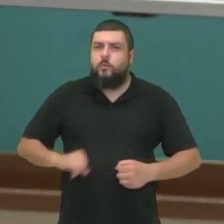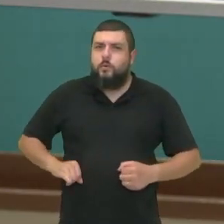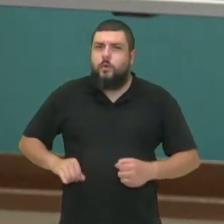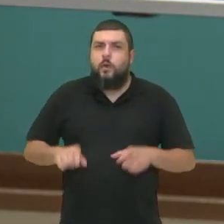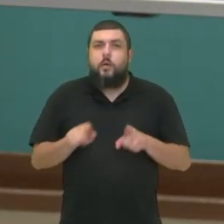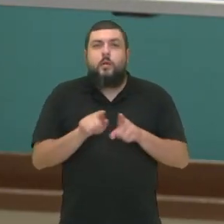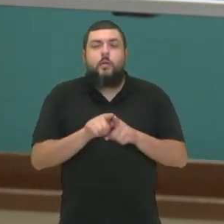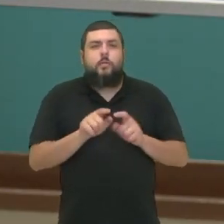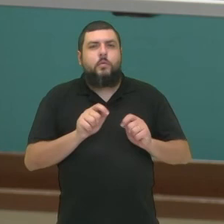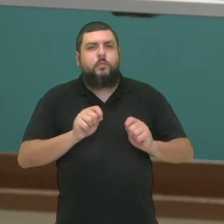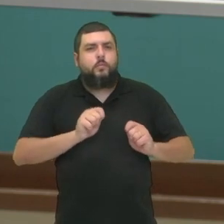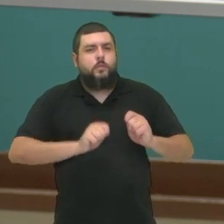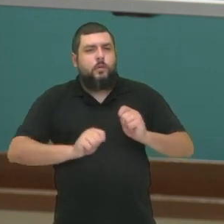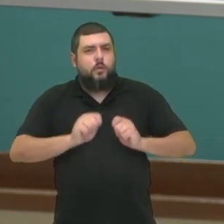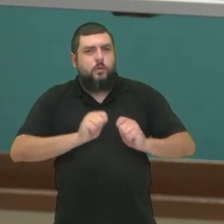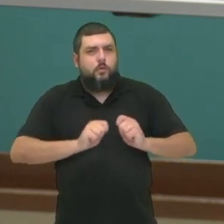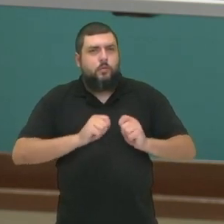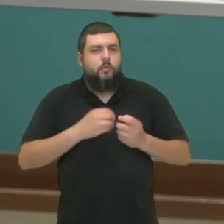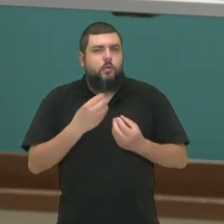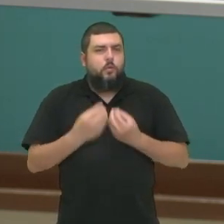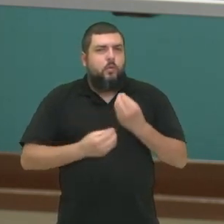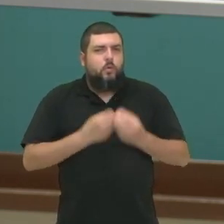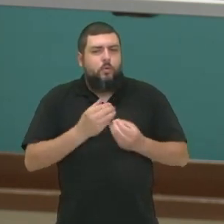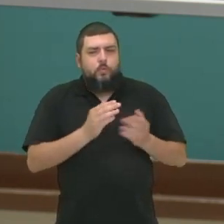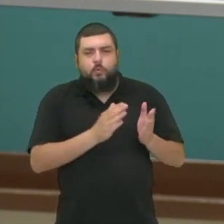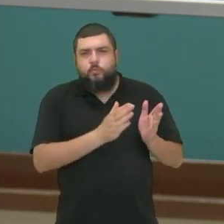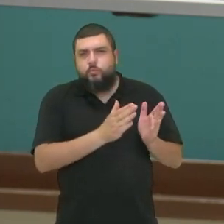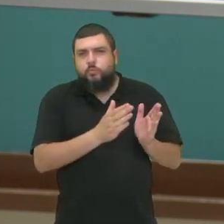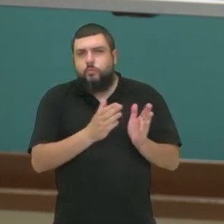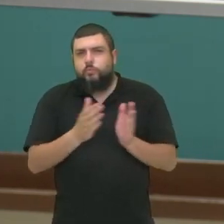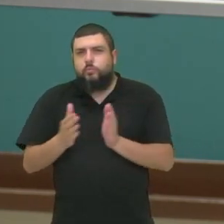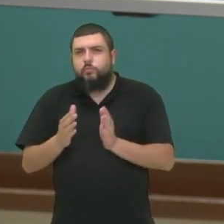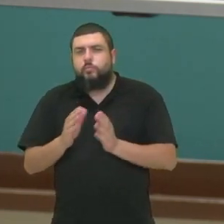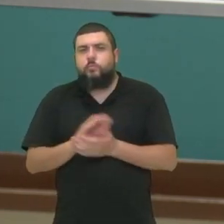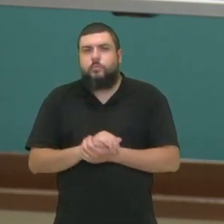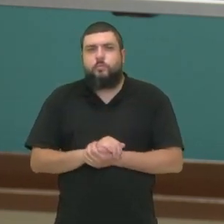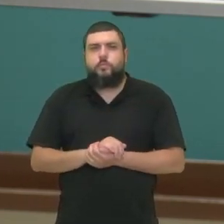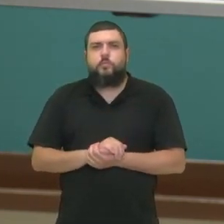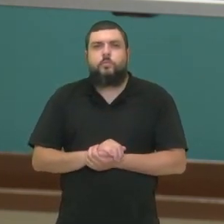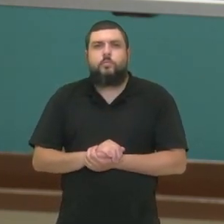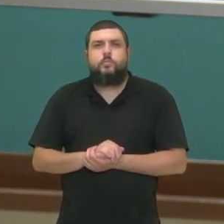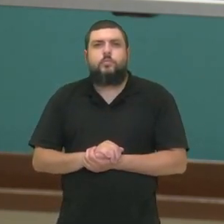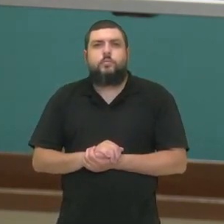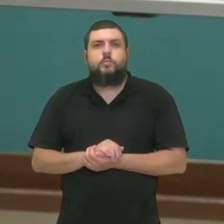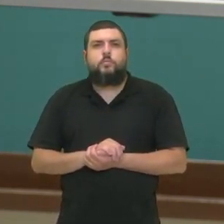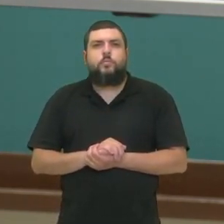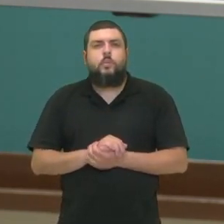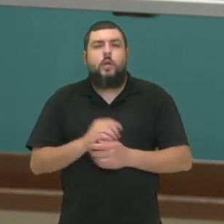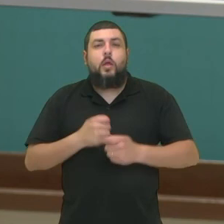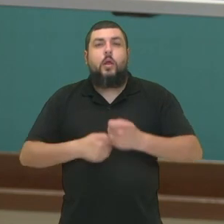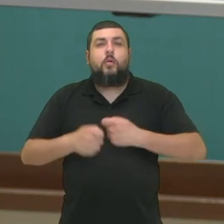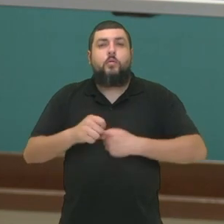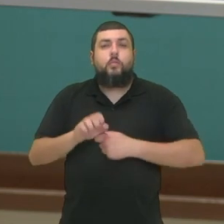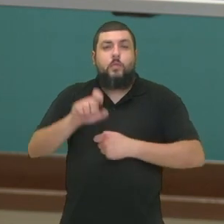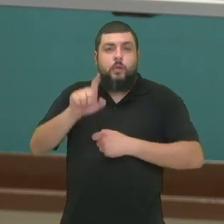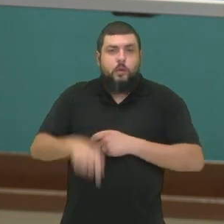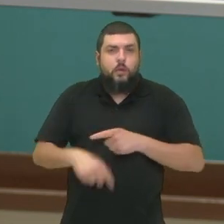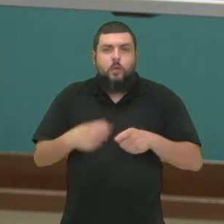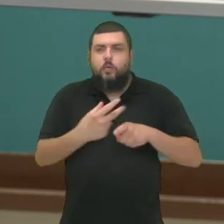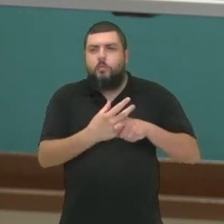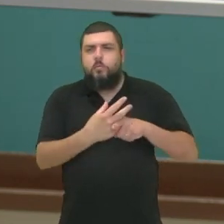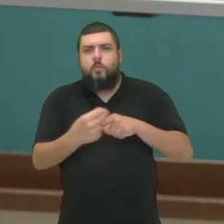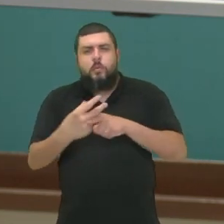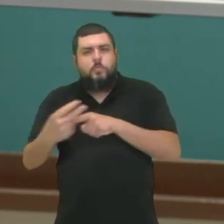melhor, comercializado ao longo do império e do mar Mediterrâneo, a partir da economia voltada pelas conquistas militares do